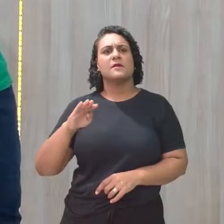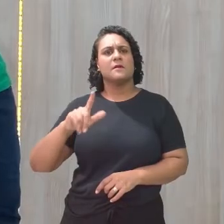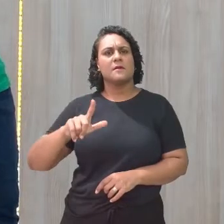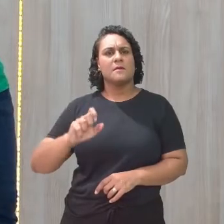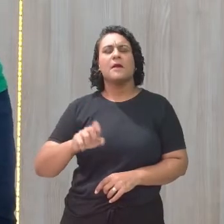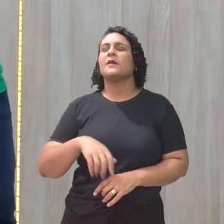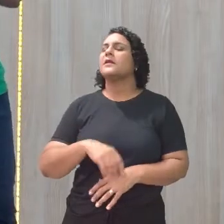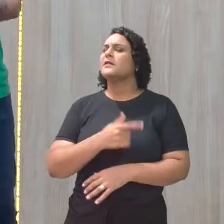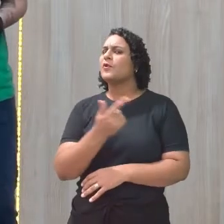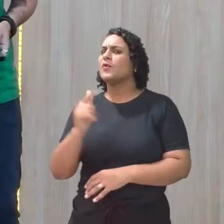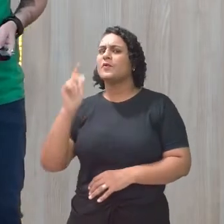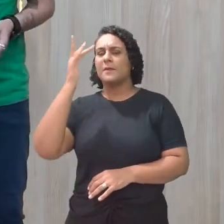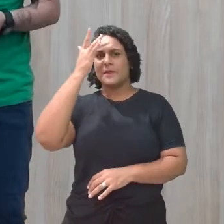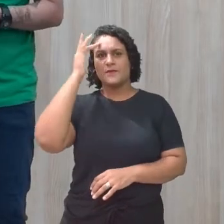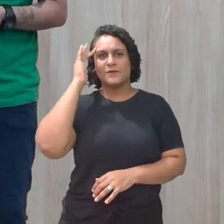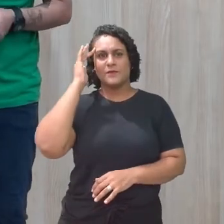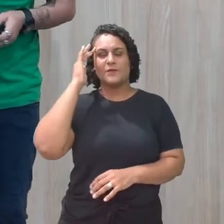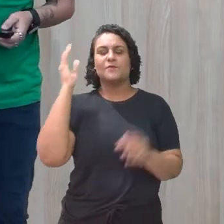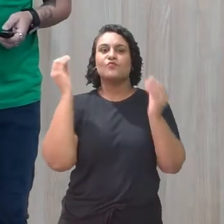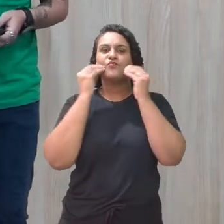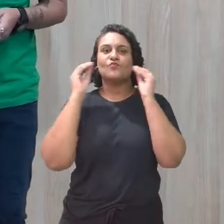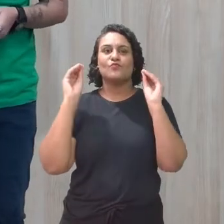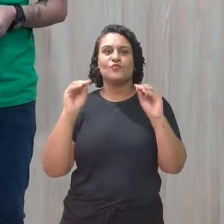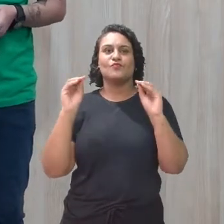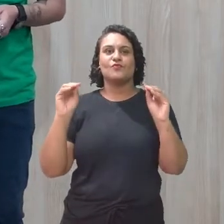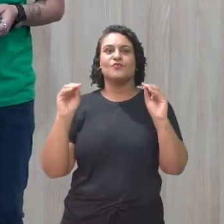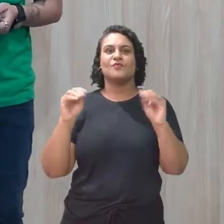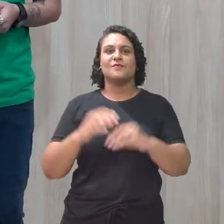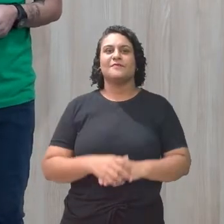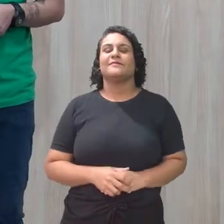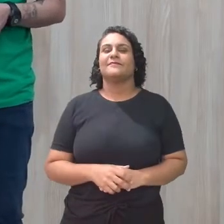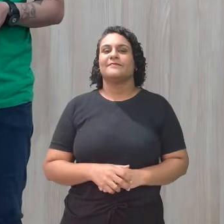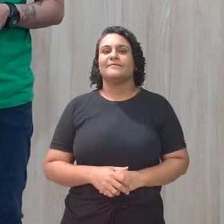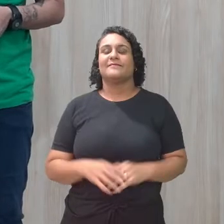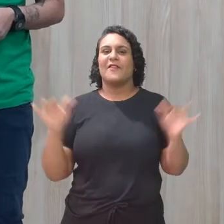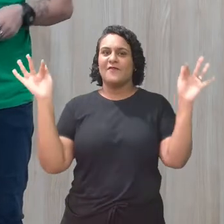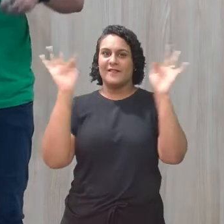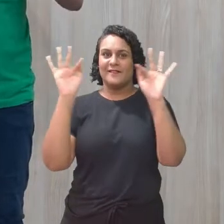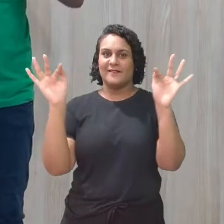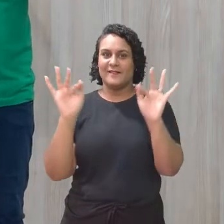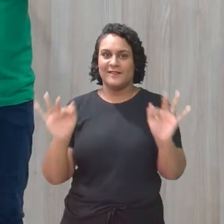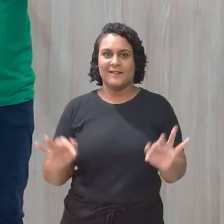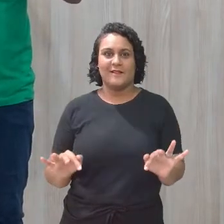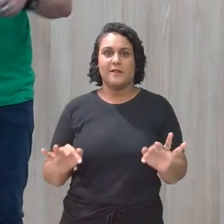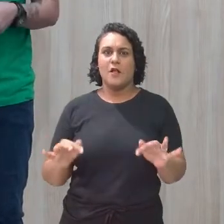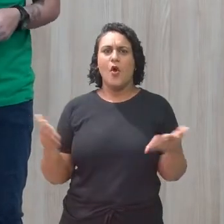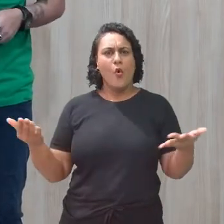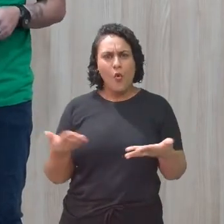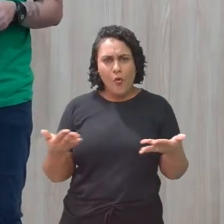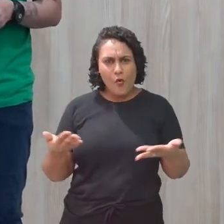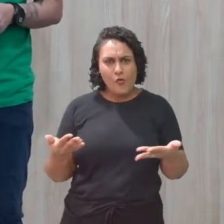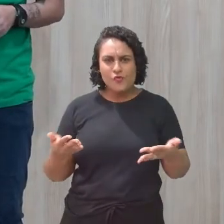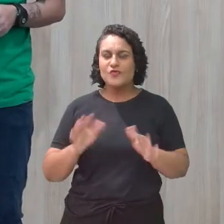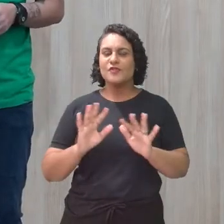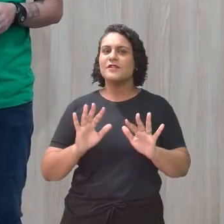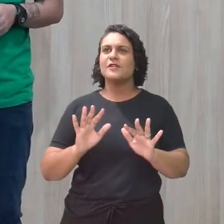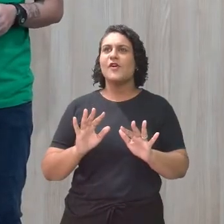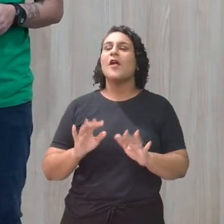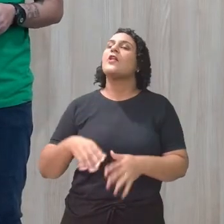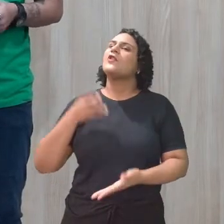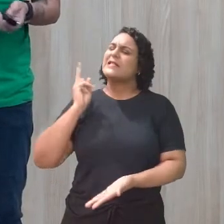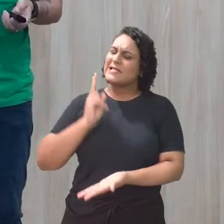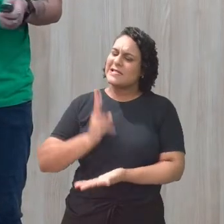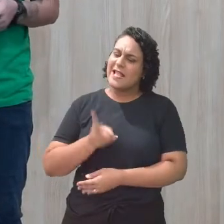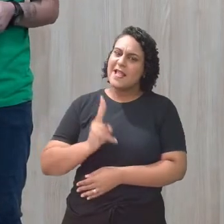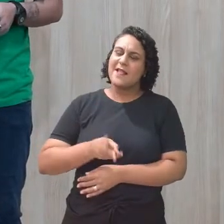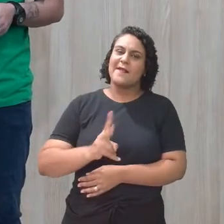que está ali. Beijão para todas vocês, tá certo? Muita felicidade, não só hoje, mas sempre. Como a gente deu aula